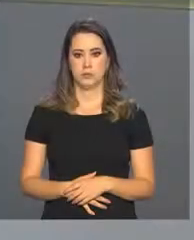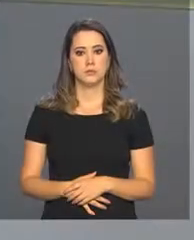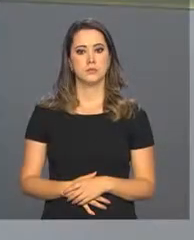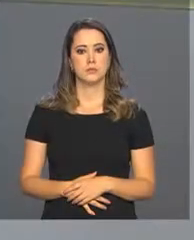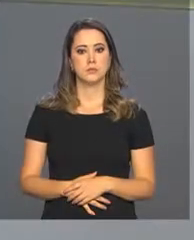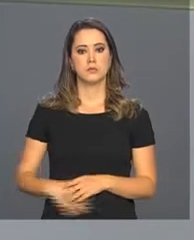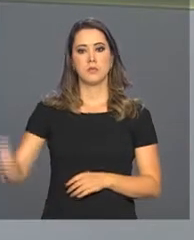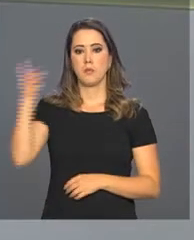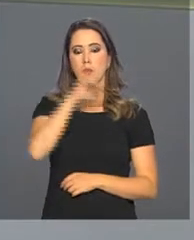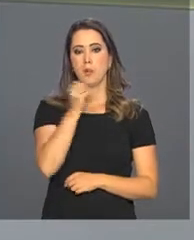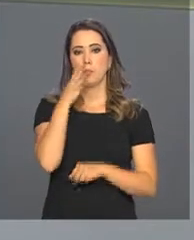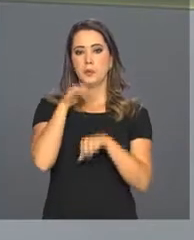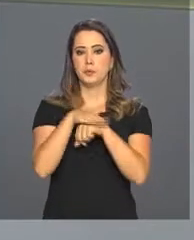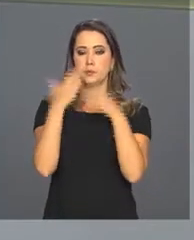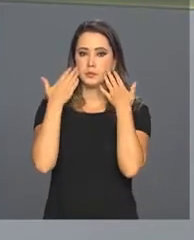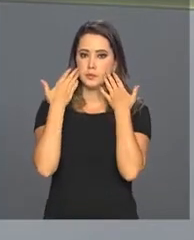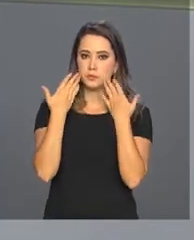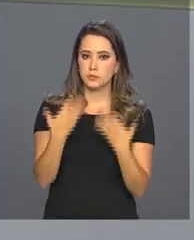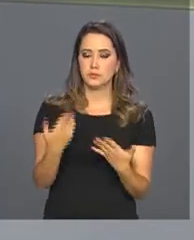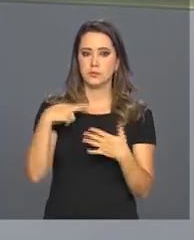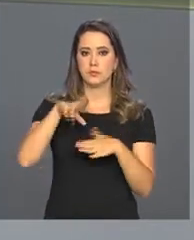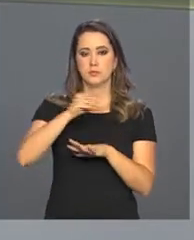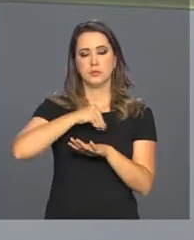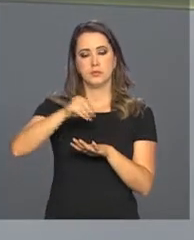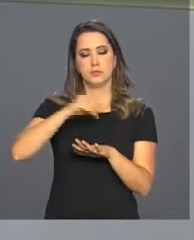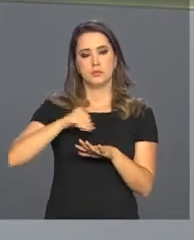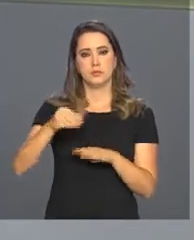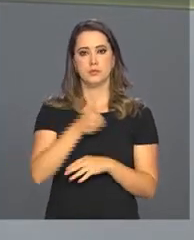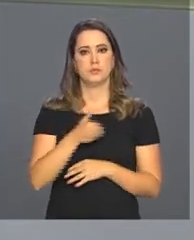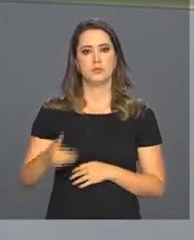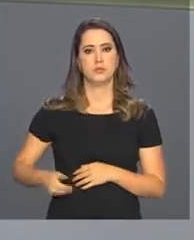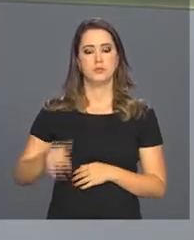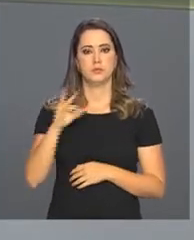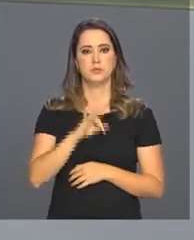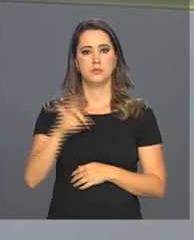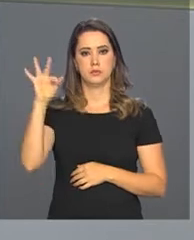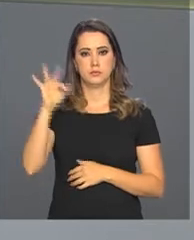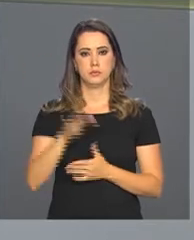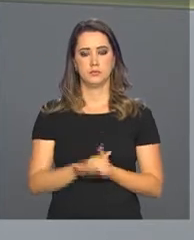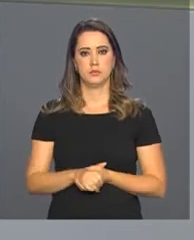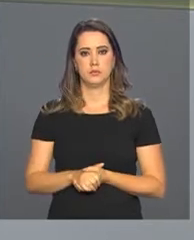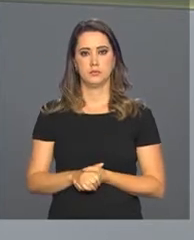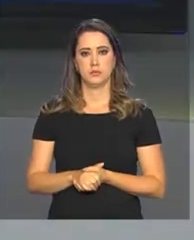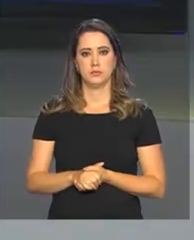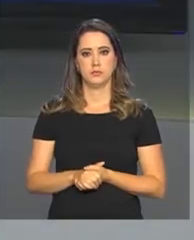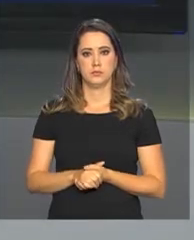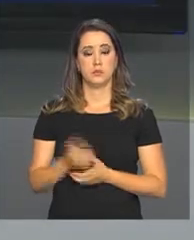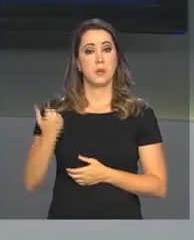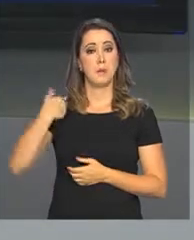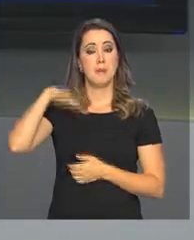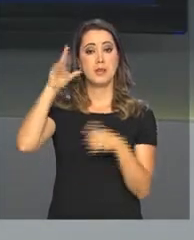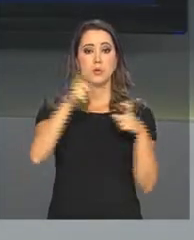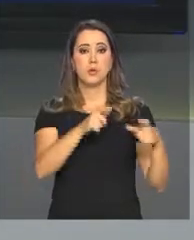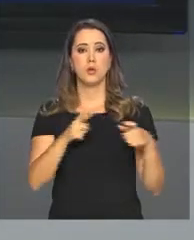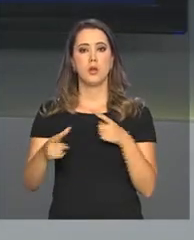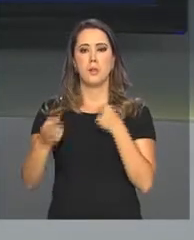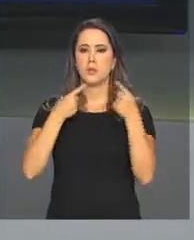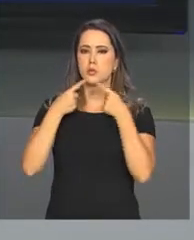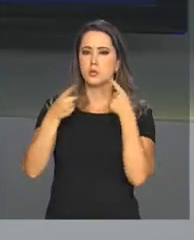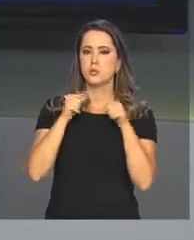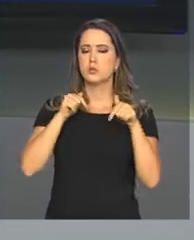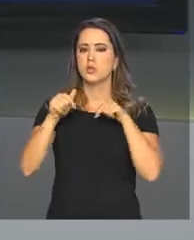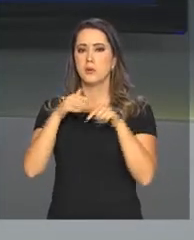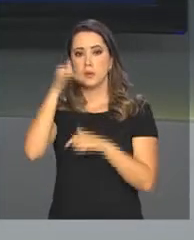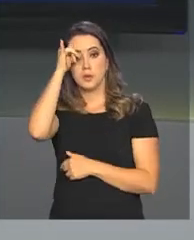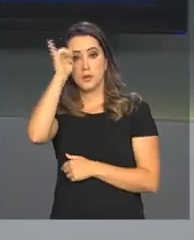olá boa noite começa agora o repórter nbr com as notícias do governo federal mais espaço para discutir ações